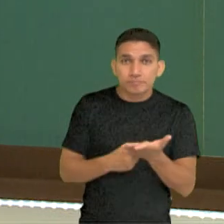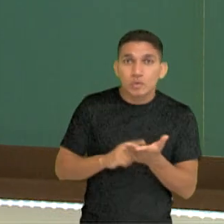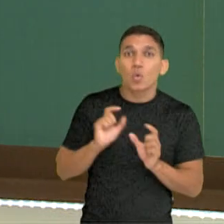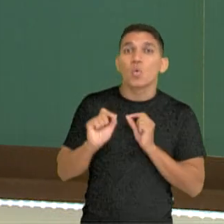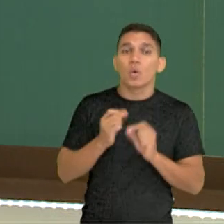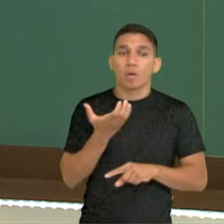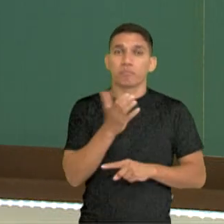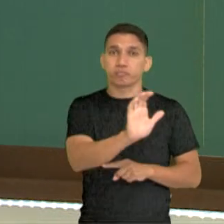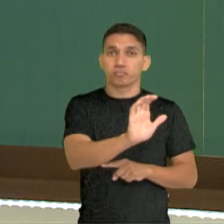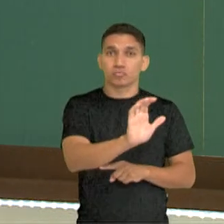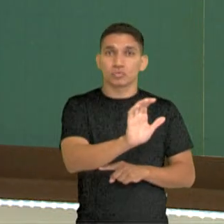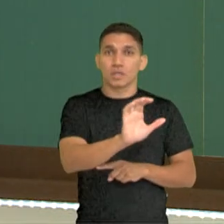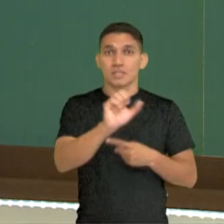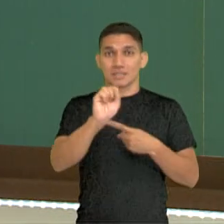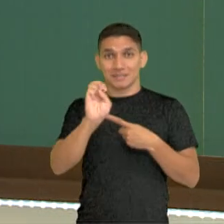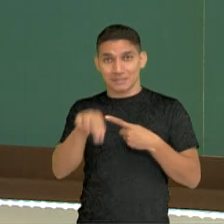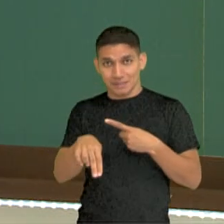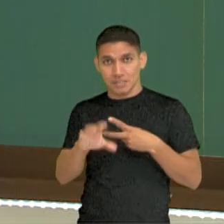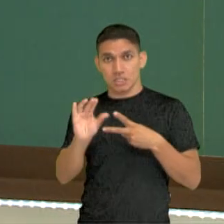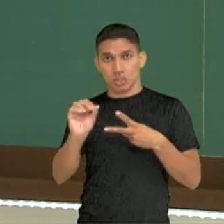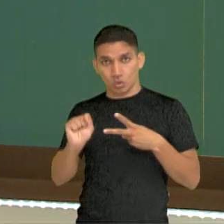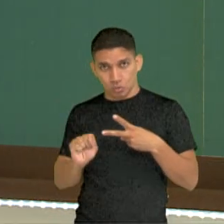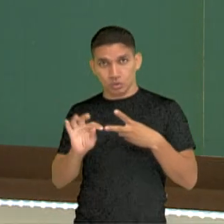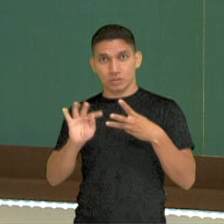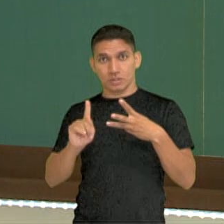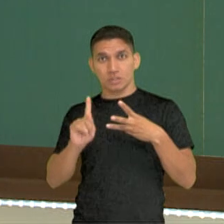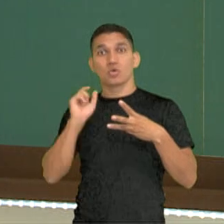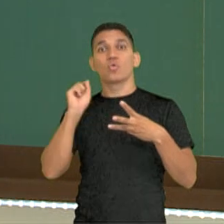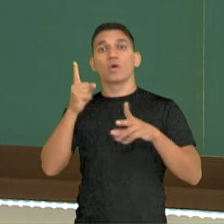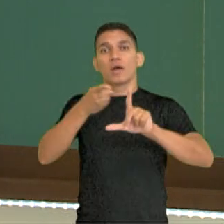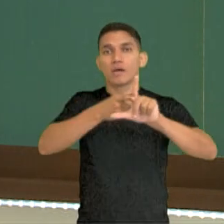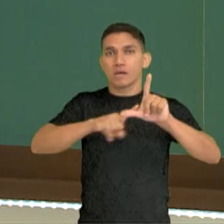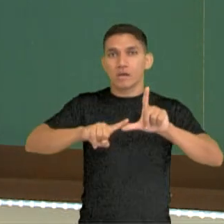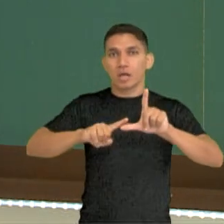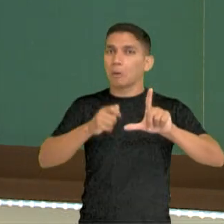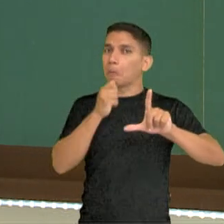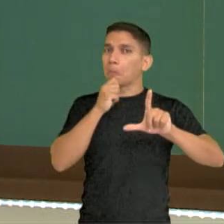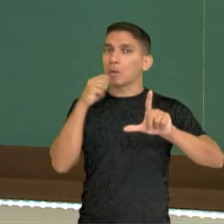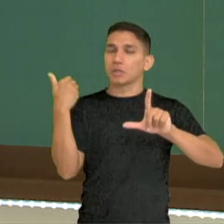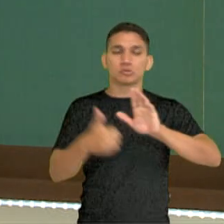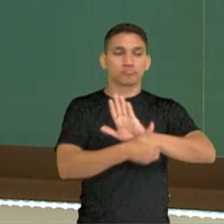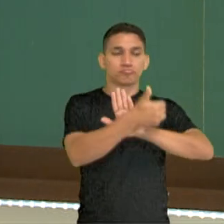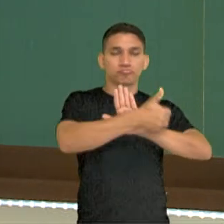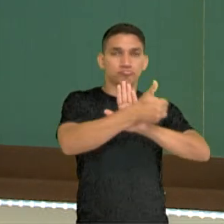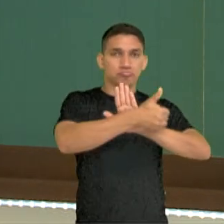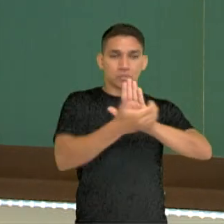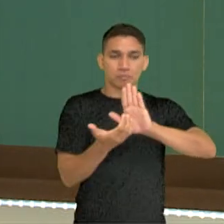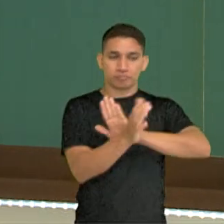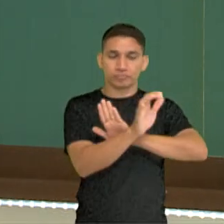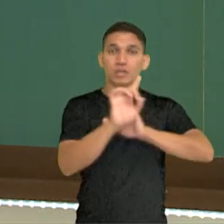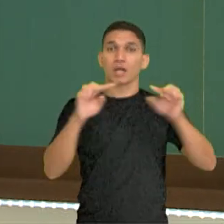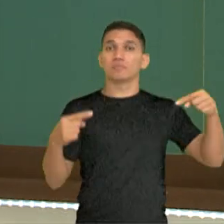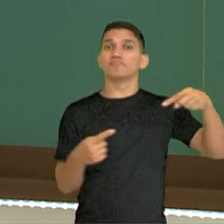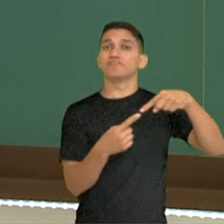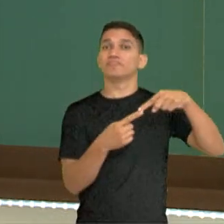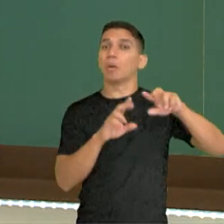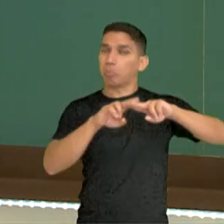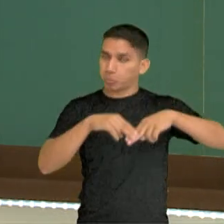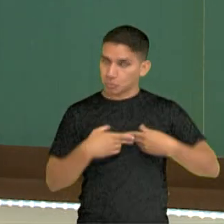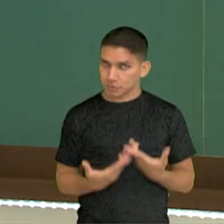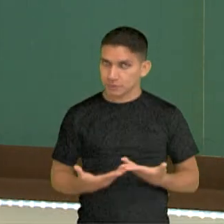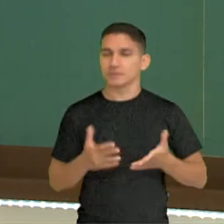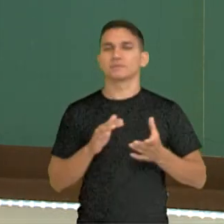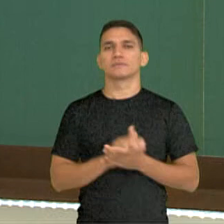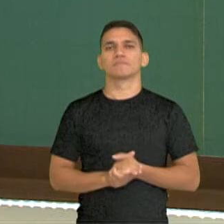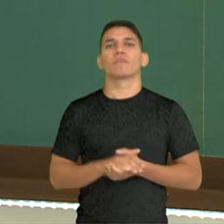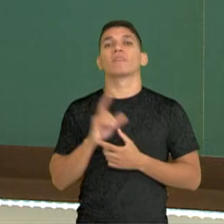das relações de seno, cosseno e tangente de ângulos que não estão no primeiro quadrante. Nós usamos para isso, tá? Então,